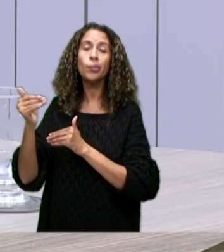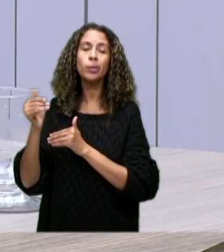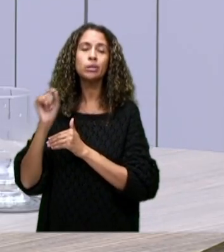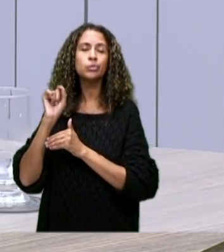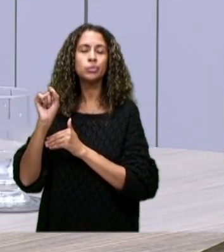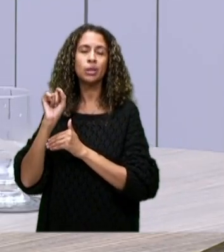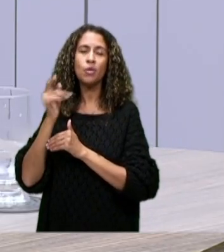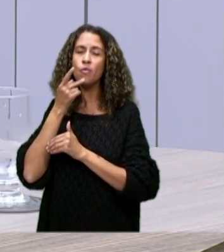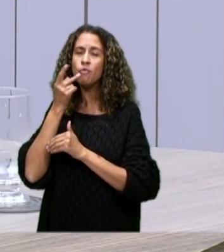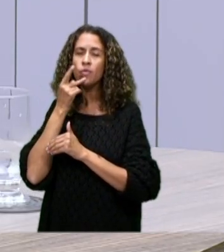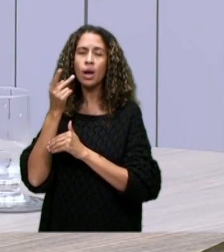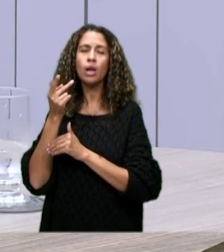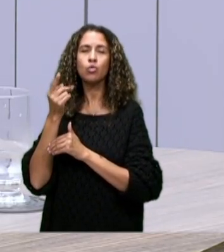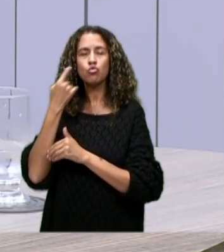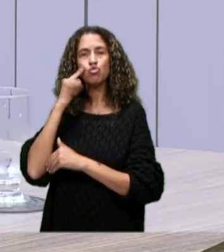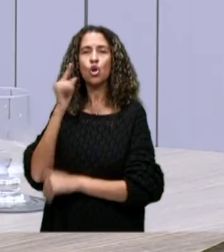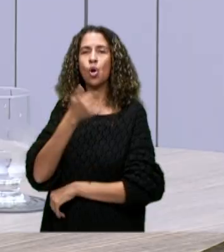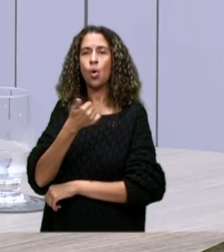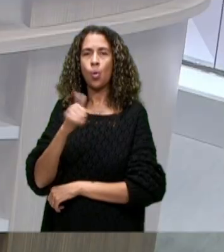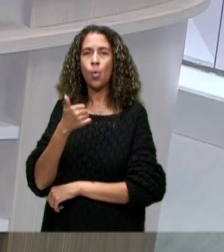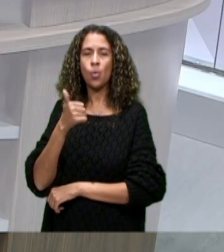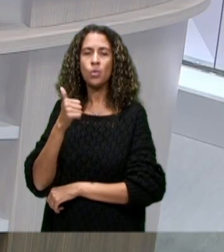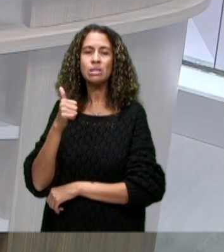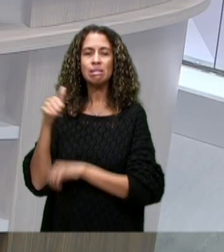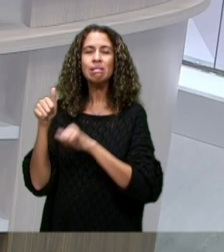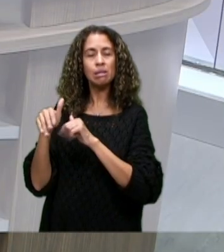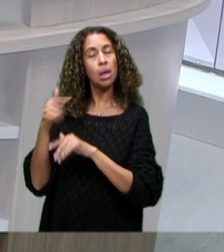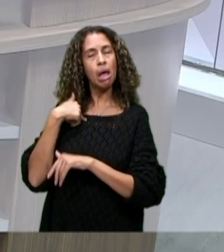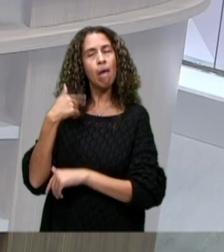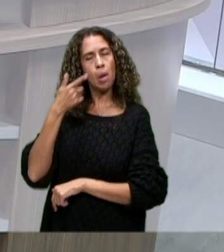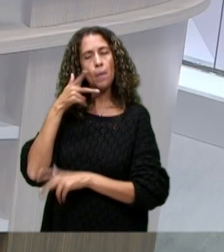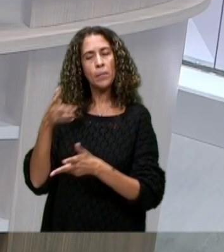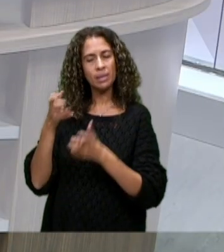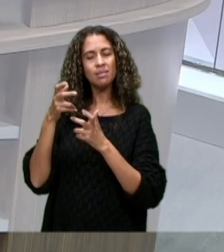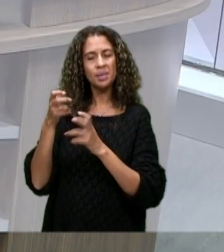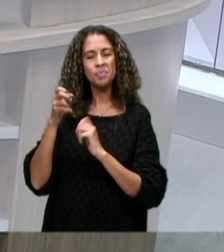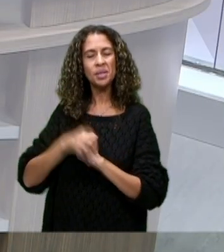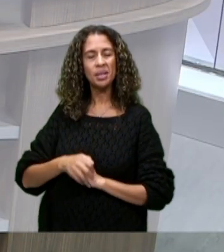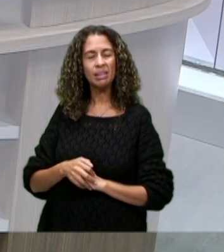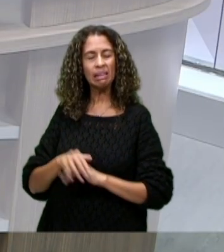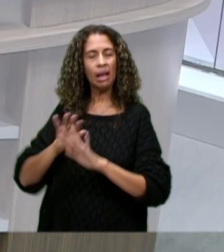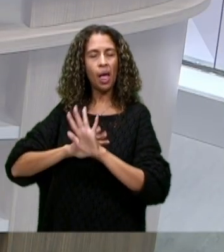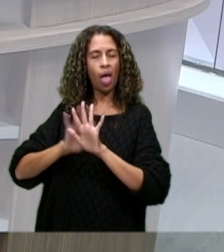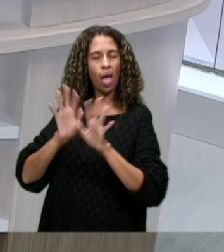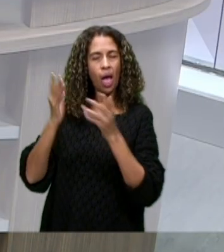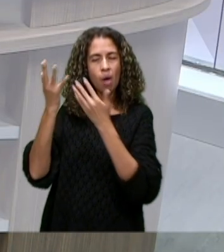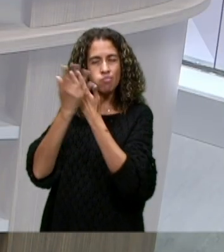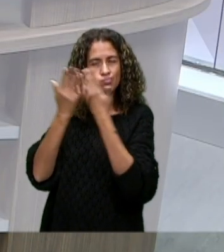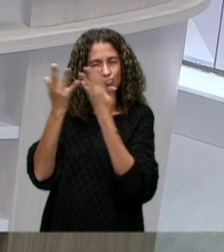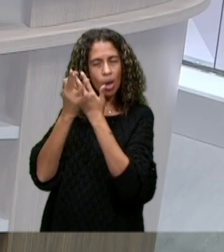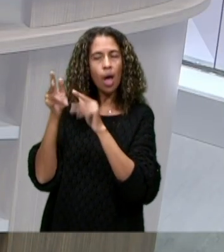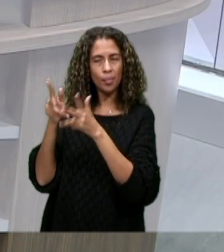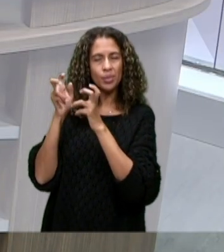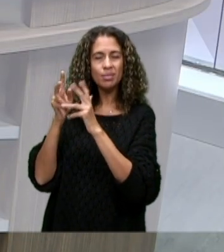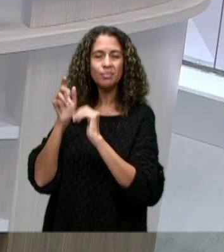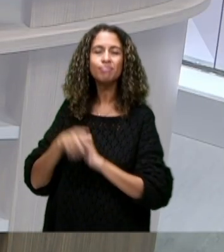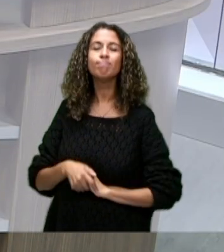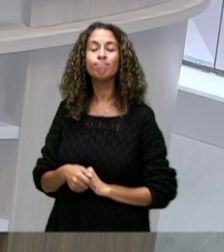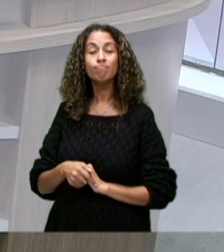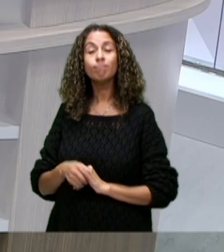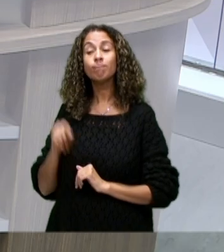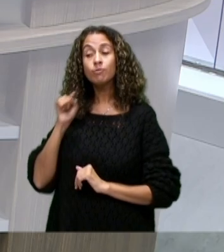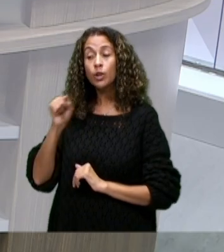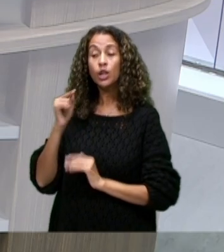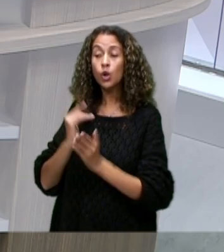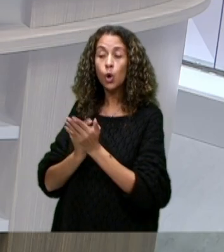até cito, acho que o 11 de setembro. Eu reconheci. Eu reconheci. Então ali é um fato que começa a